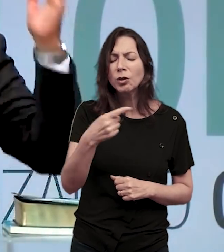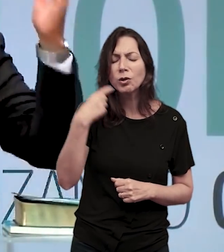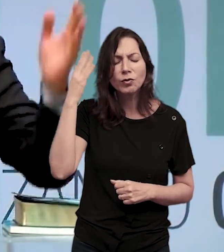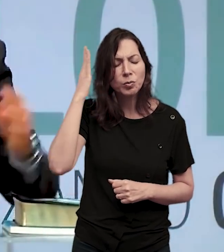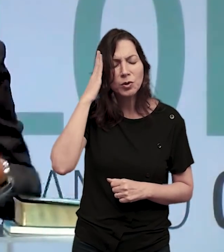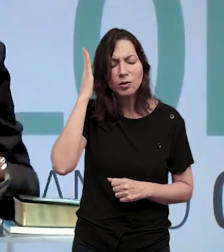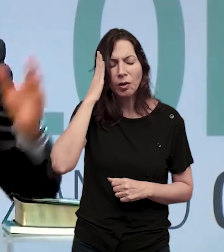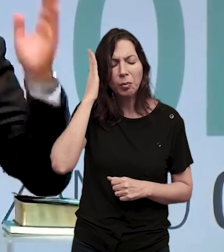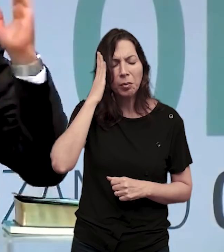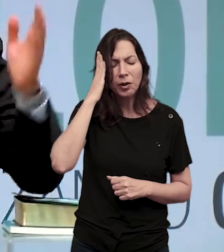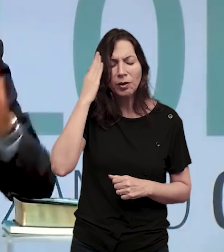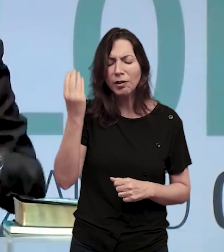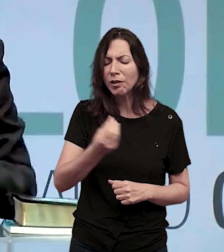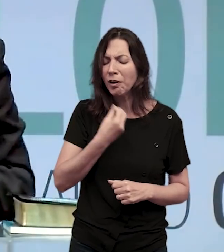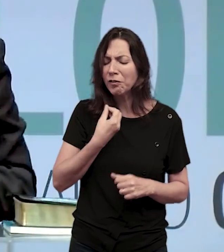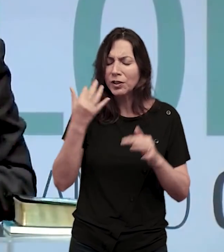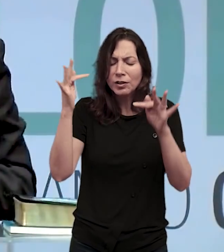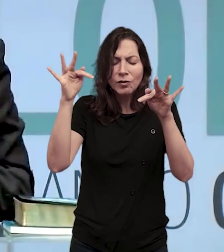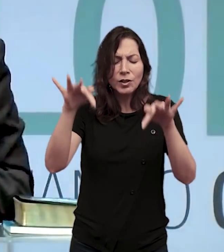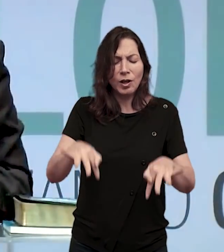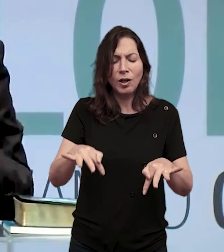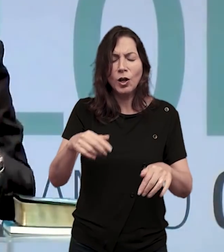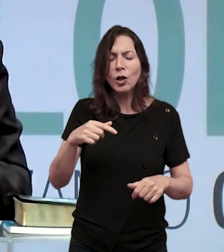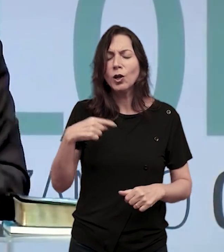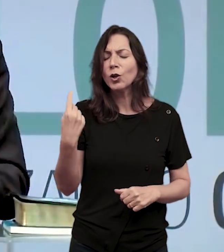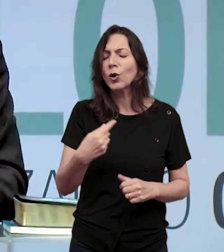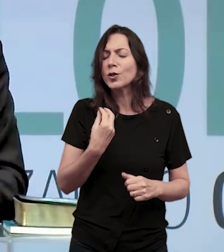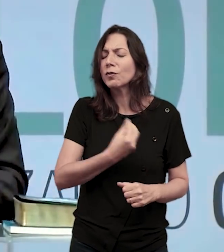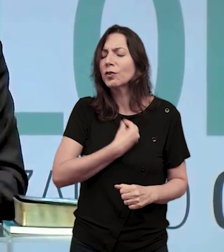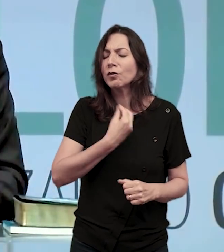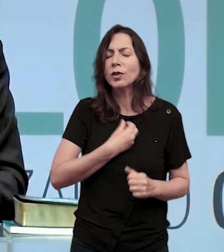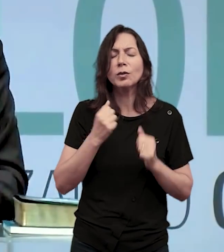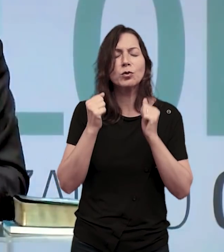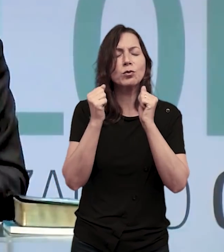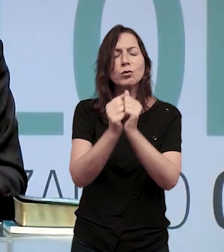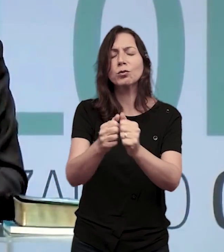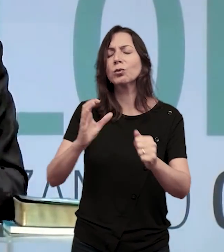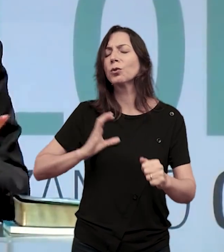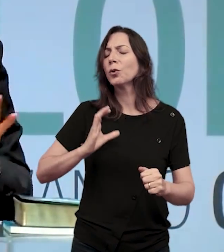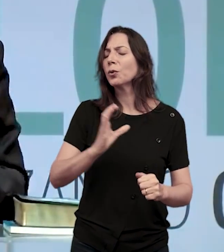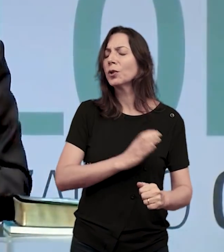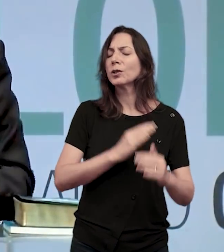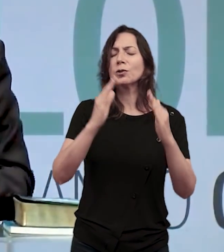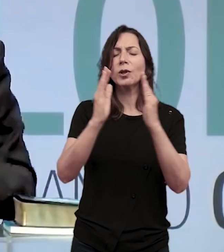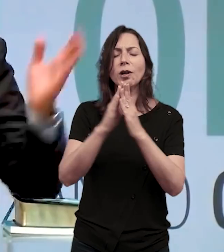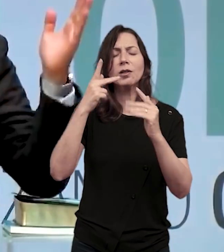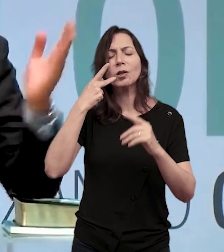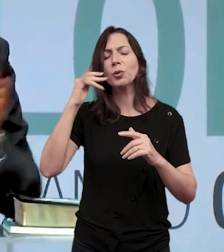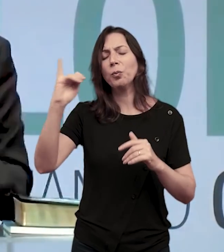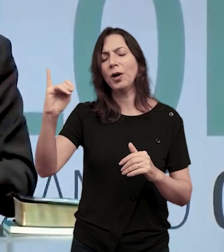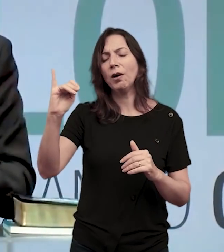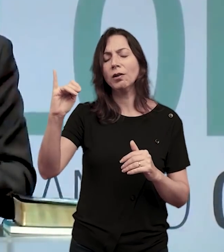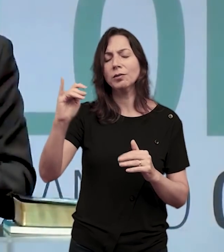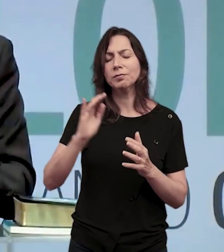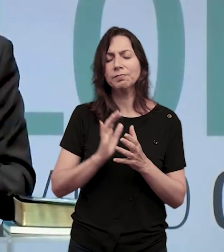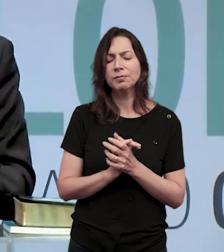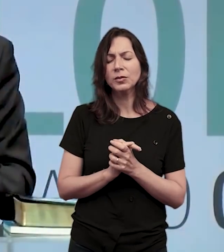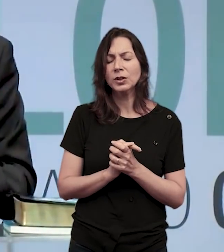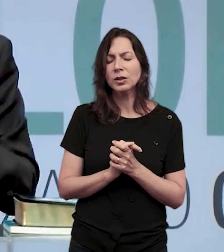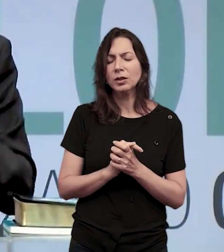terminar, nós habitaremos para sempre contigo na casa do Pai. Muito obrigado por esta noite, louvado seja o